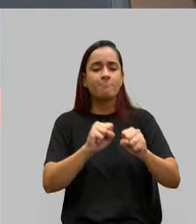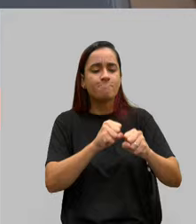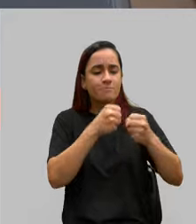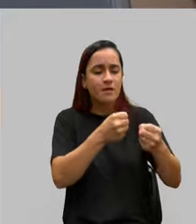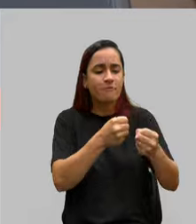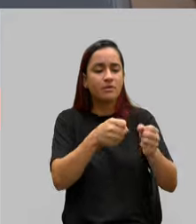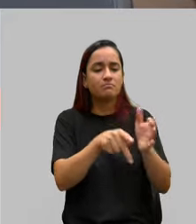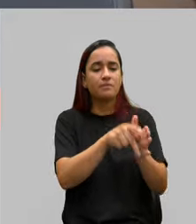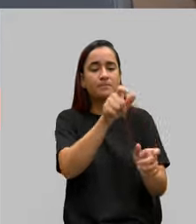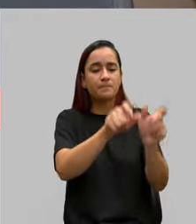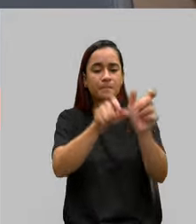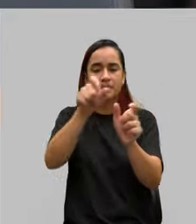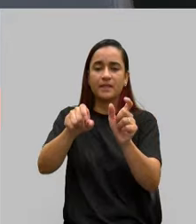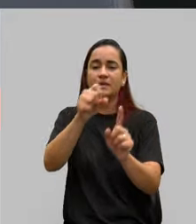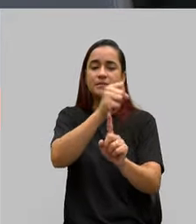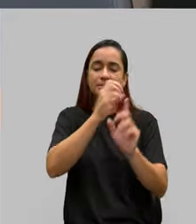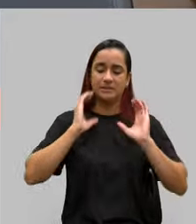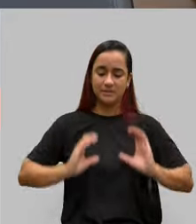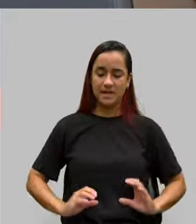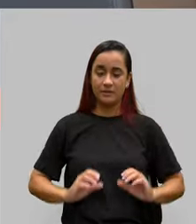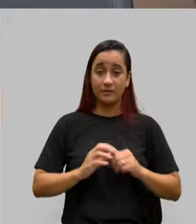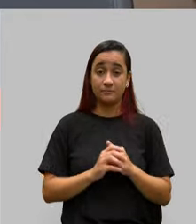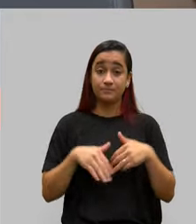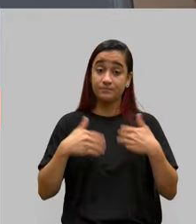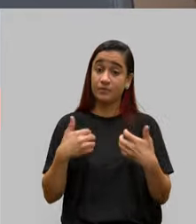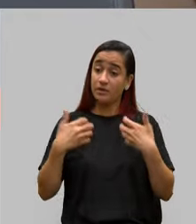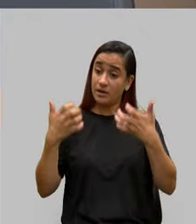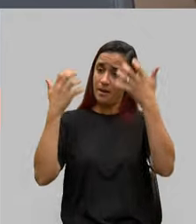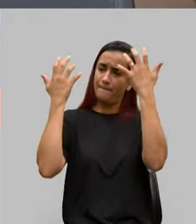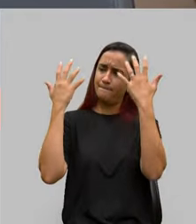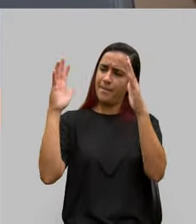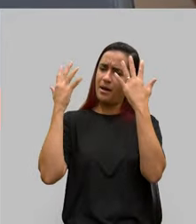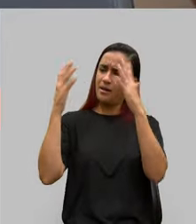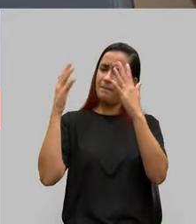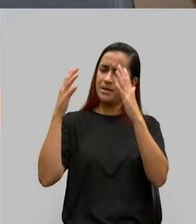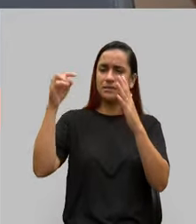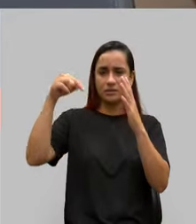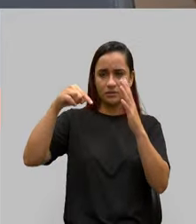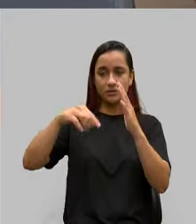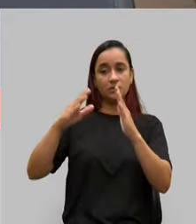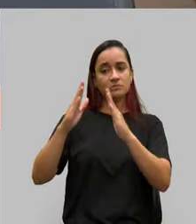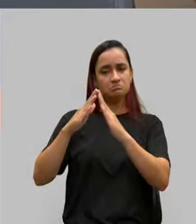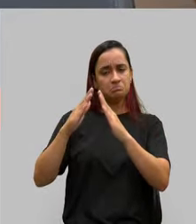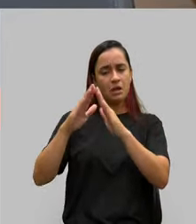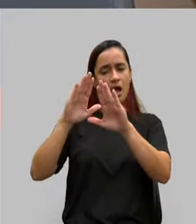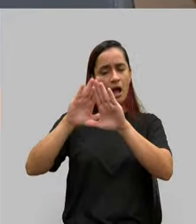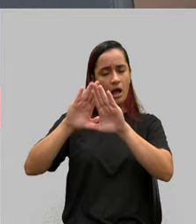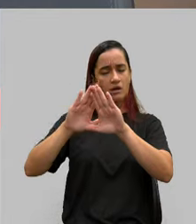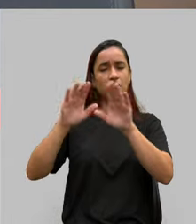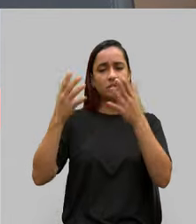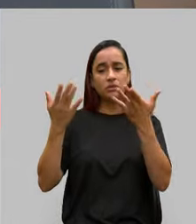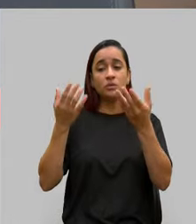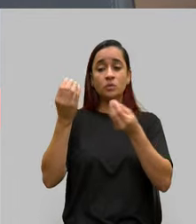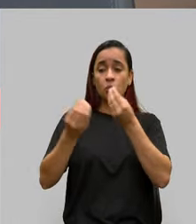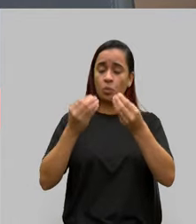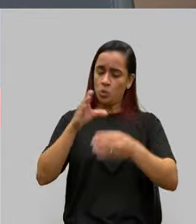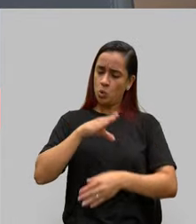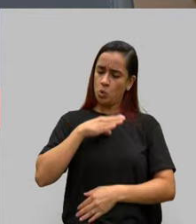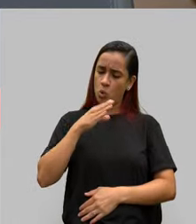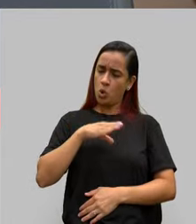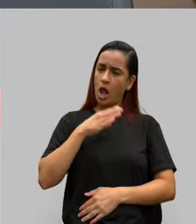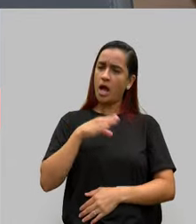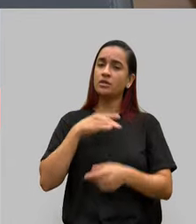cidadãs e cidadãos então parabenizo aqui a essa casa pela coragem e pela